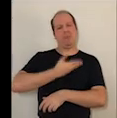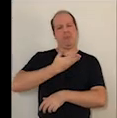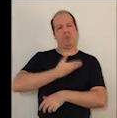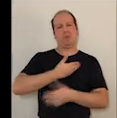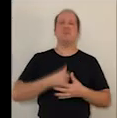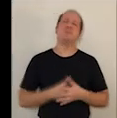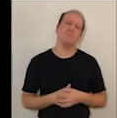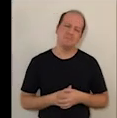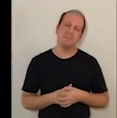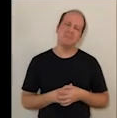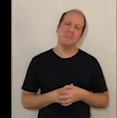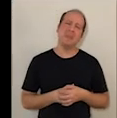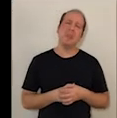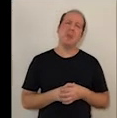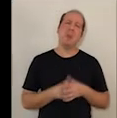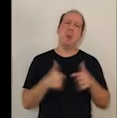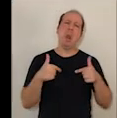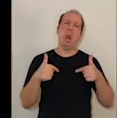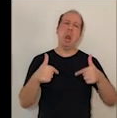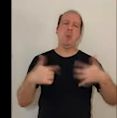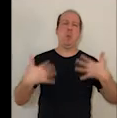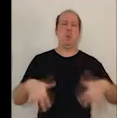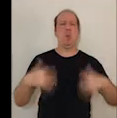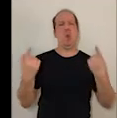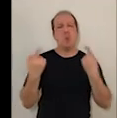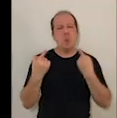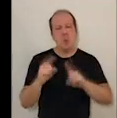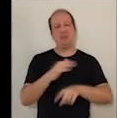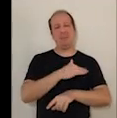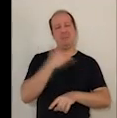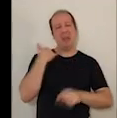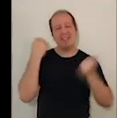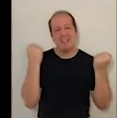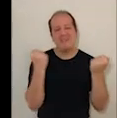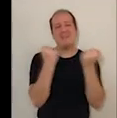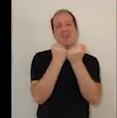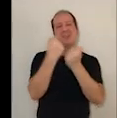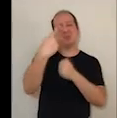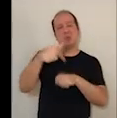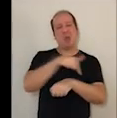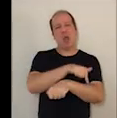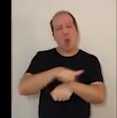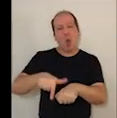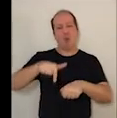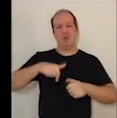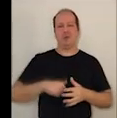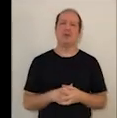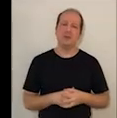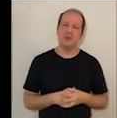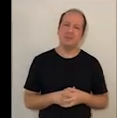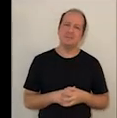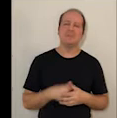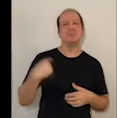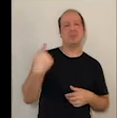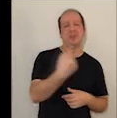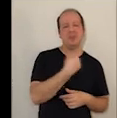lute contra a morte enquanto nós lutamos em defesa da sua honra. Que lástima que